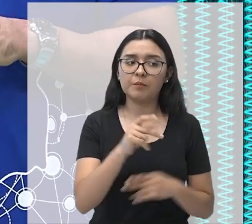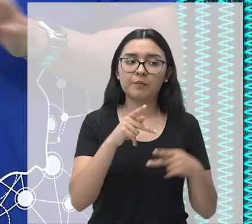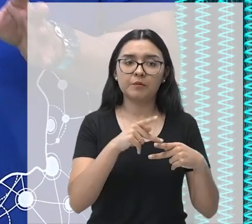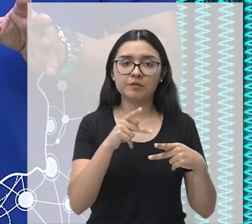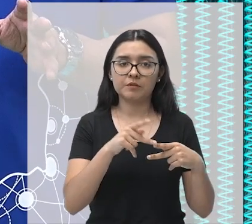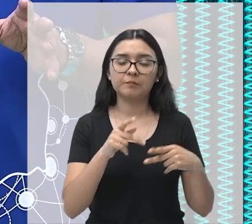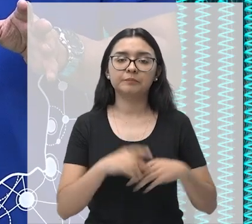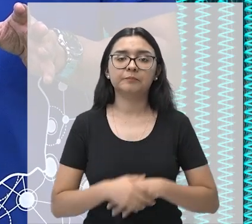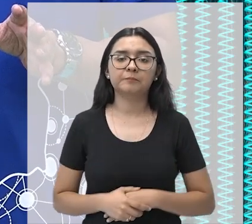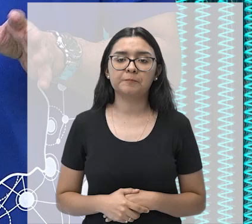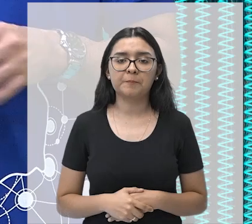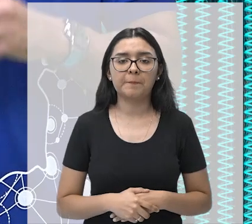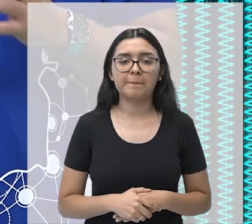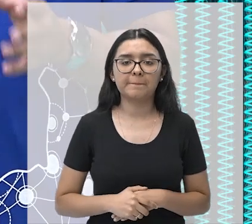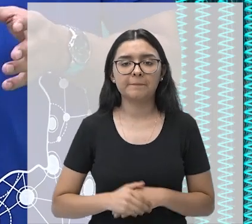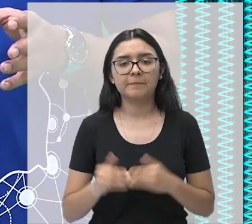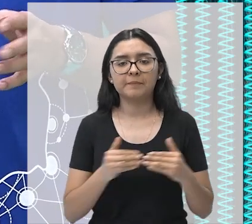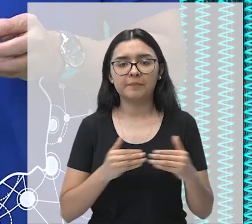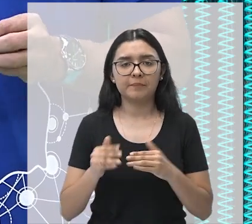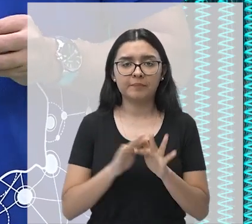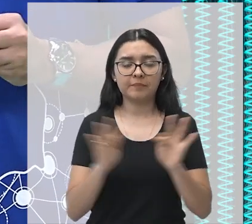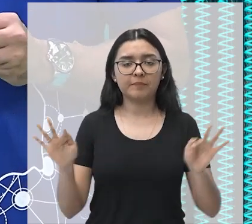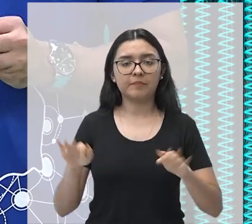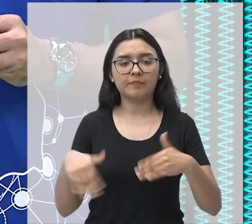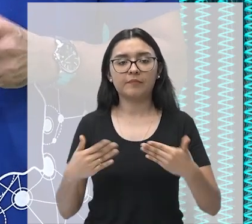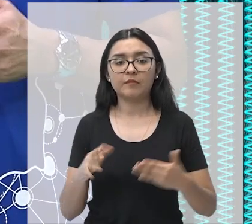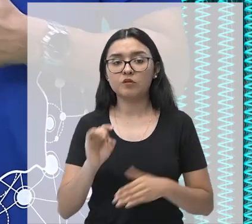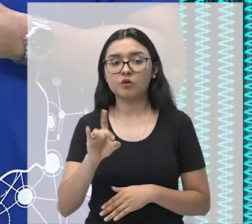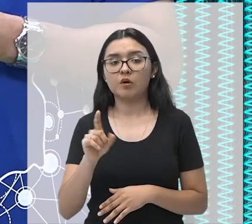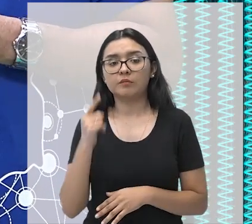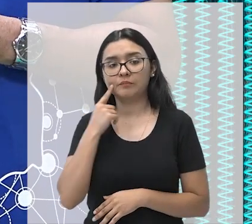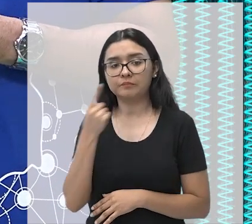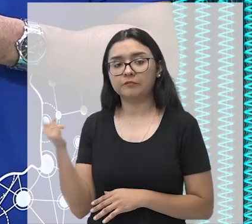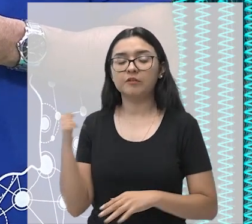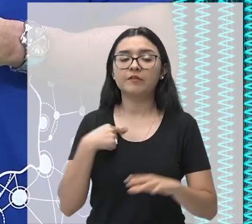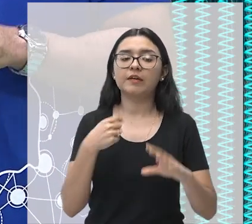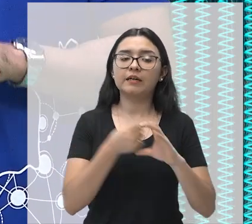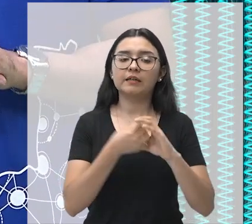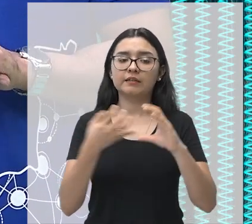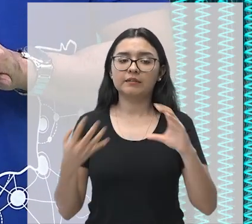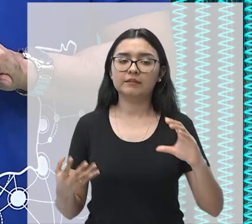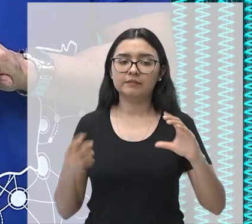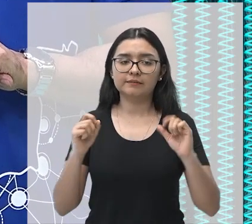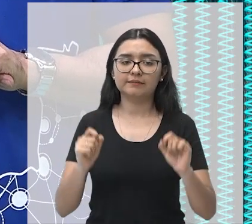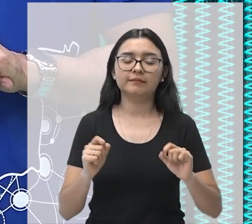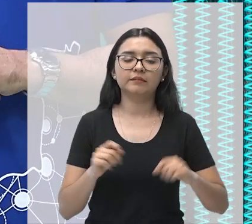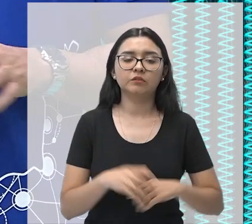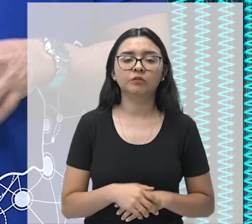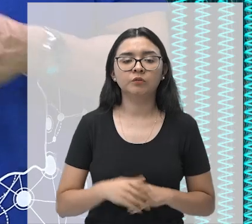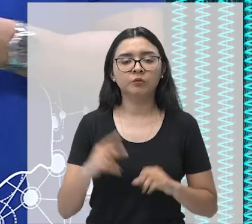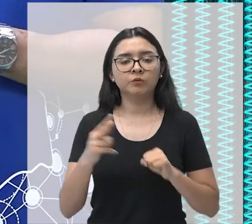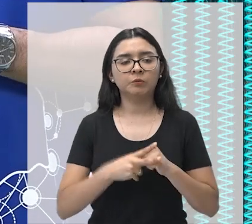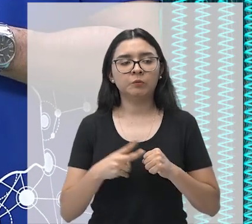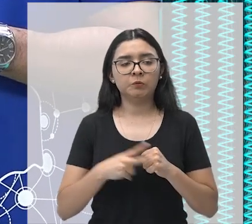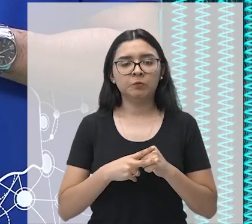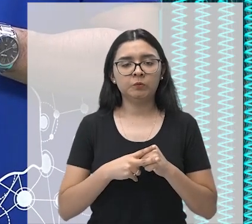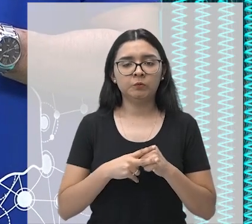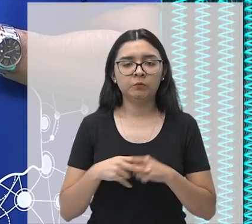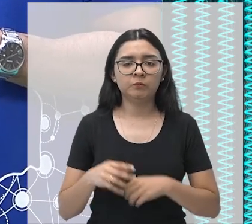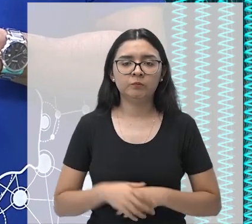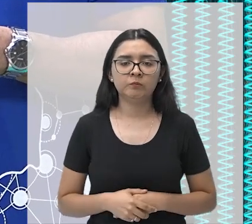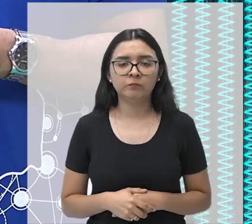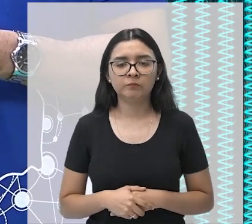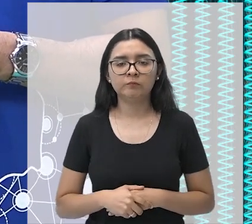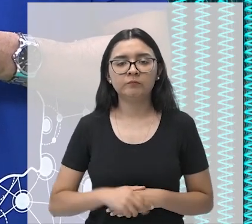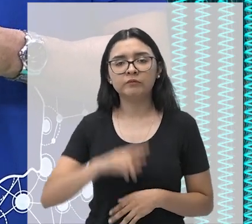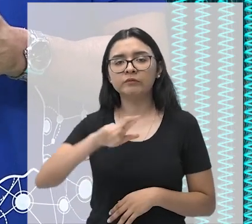preposição, né, em qualquer situação, exceto aqui porque ele vai caracterizar então esse verbo no infinitivo. Então ele não está aqui como